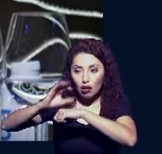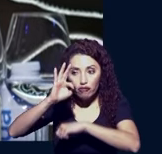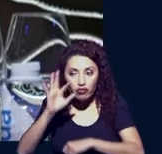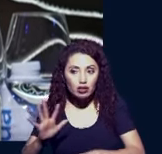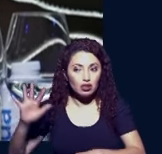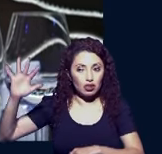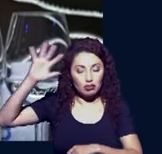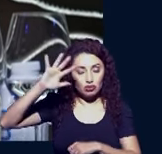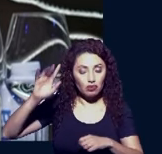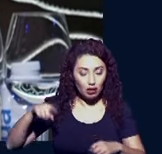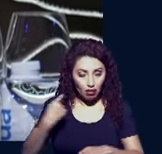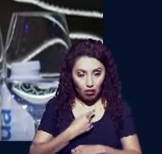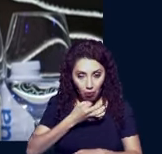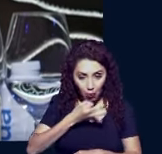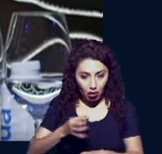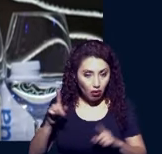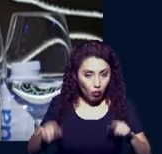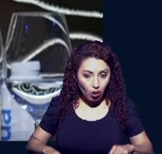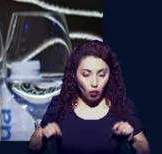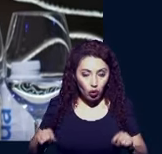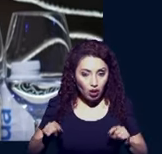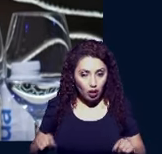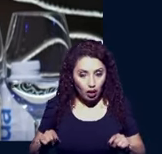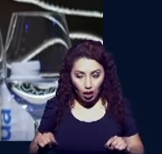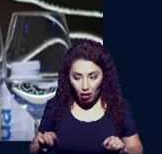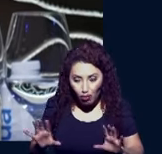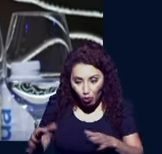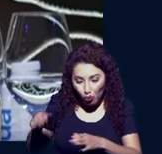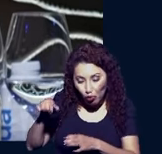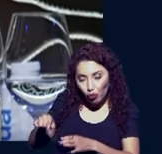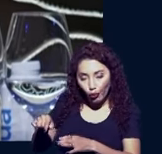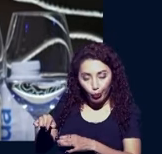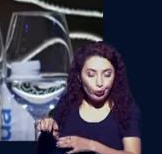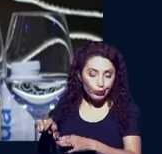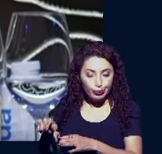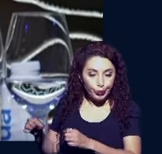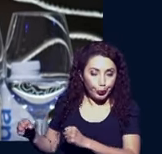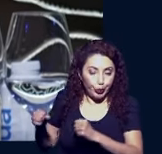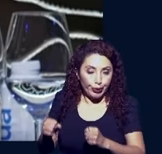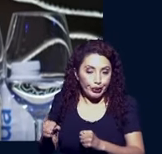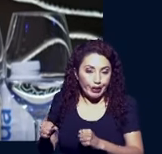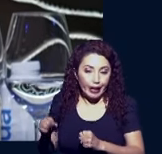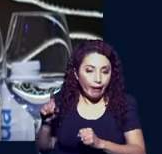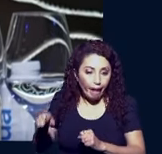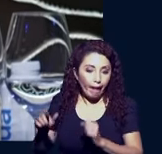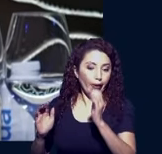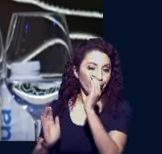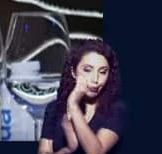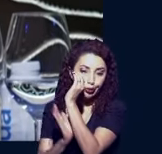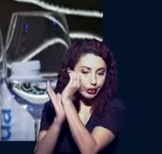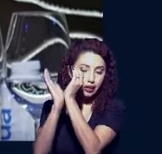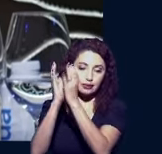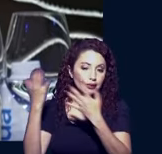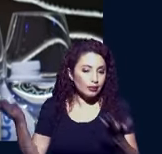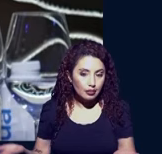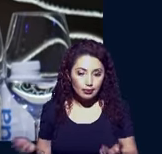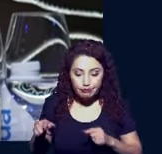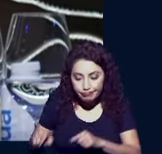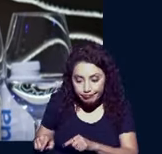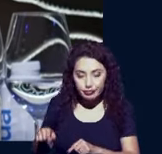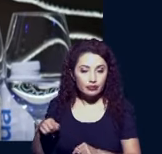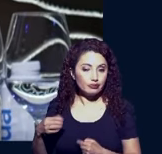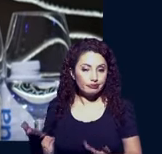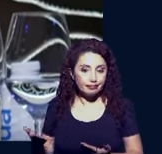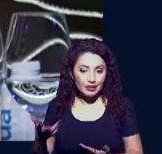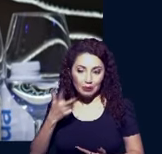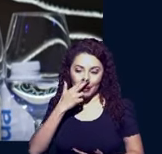nossa opinião é mais uma Instância de poder é mais uma uma burocracia é mais algo que vem fazer